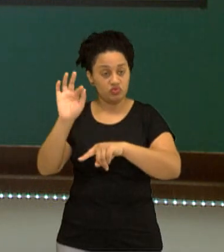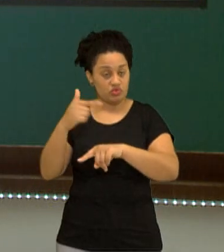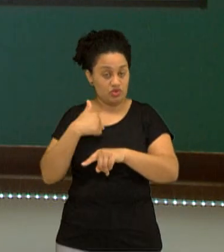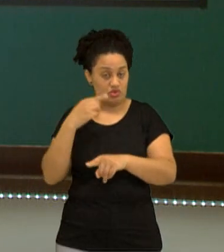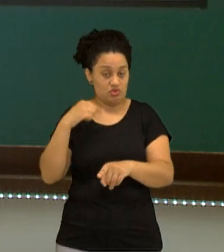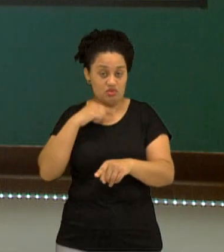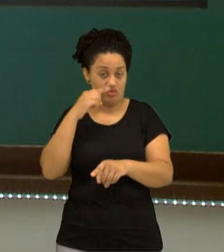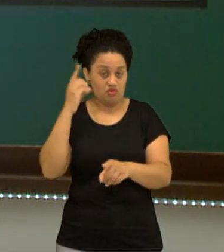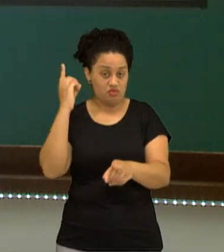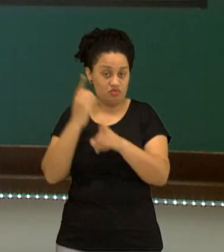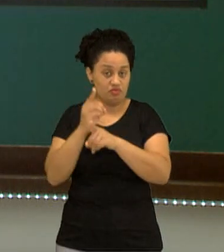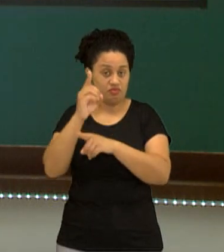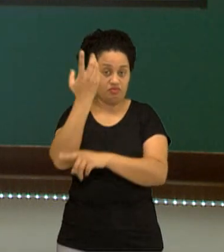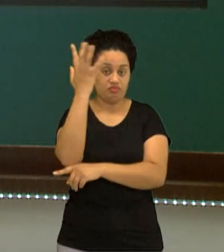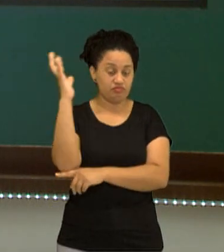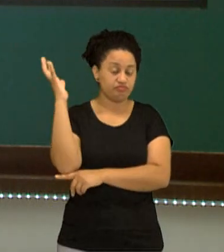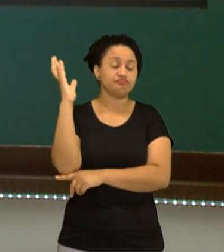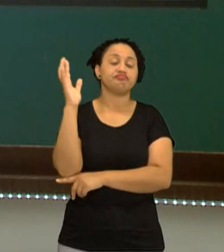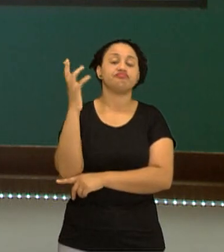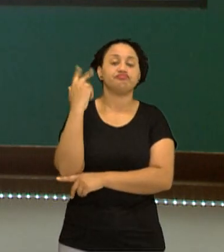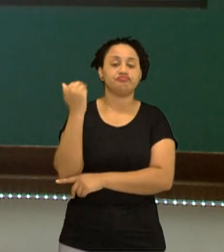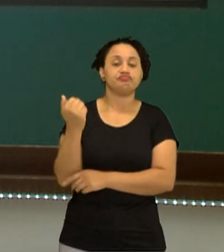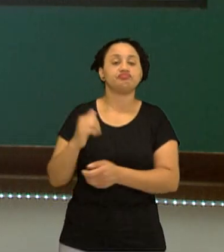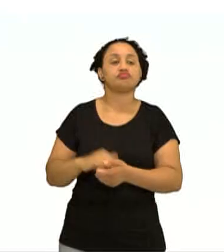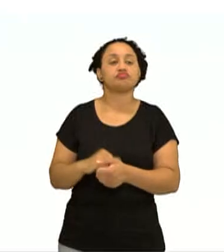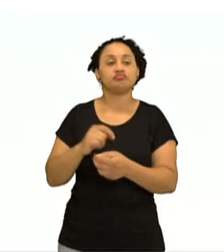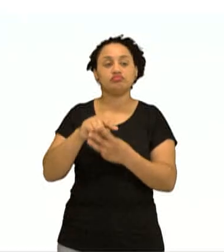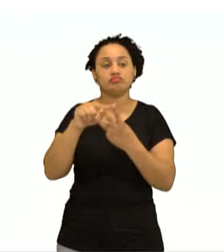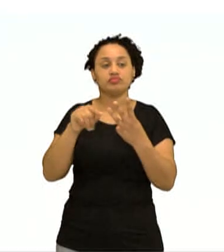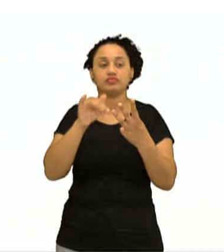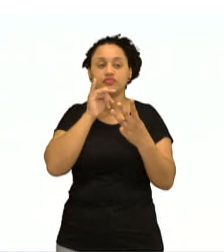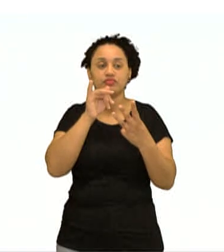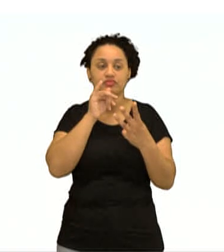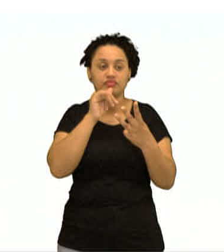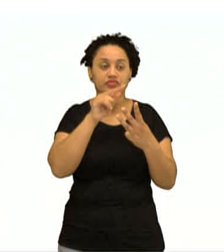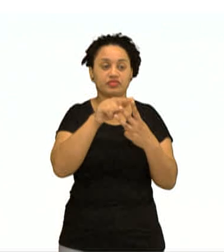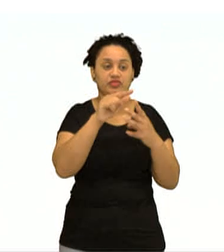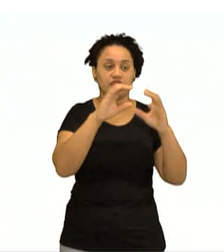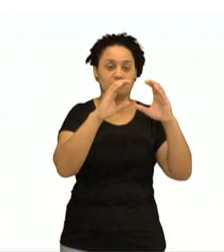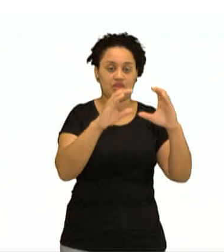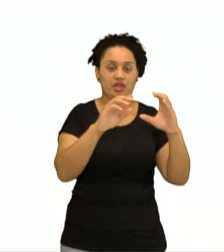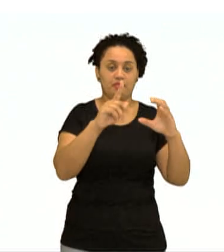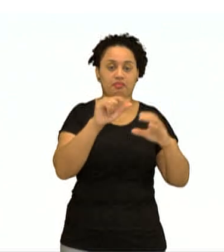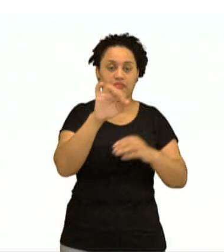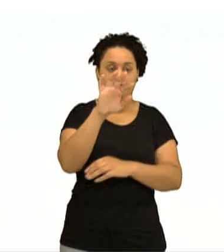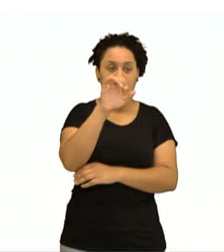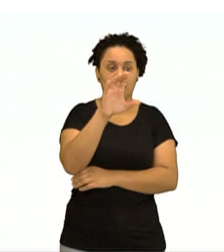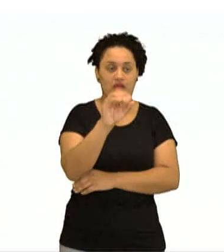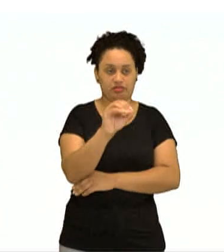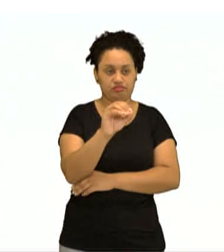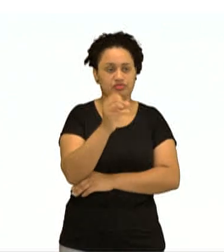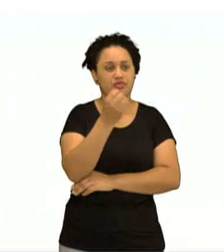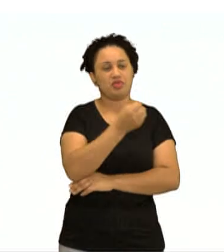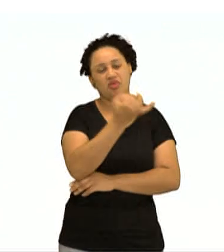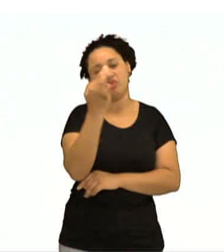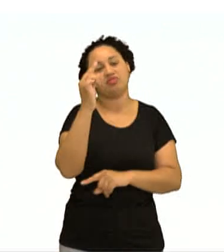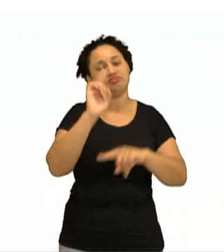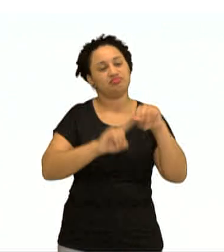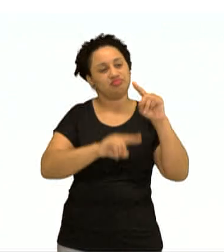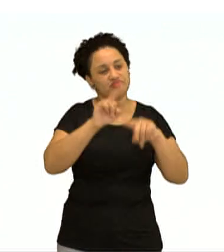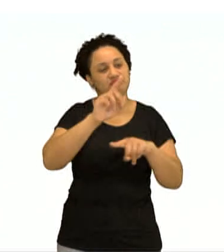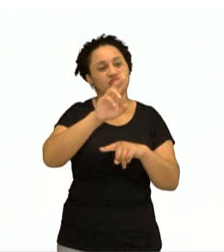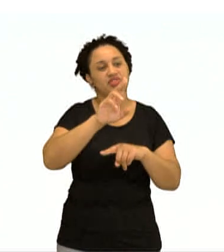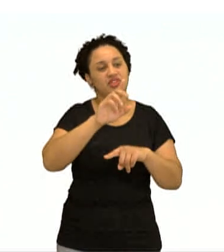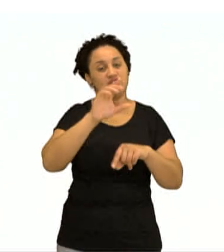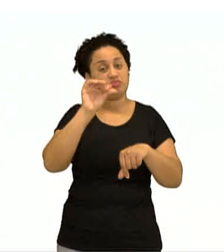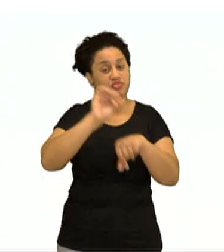natureza. Vou dar 3 exemplos para vocês. À esquerda nós temos plástico. Quantos materiais, objetos de plástico